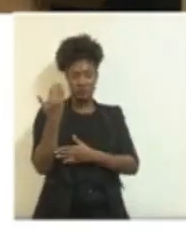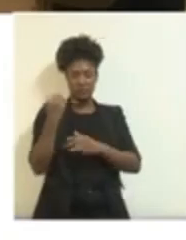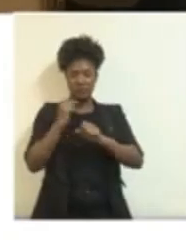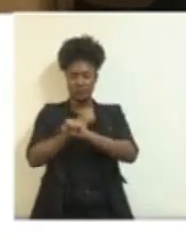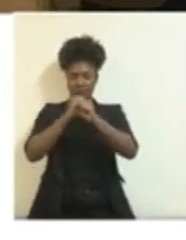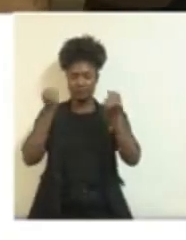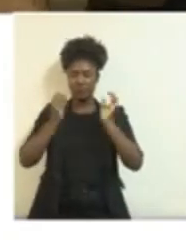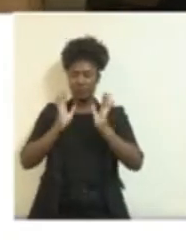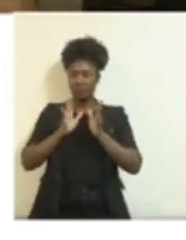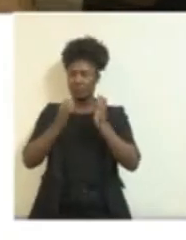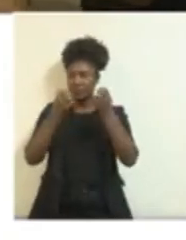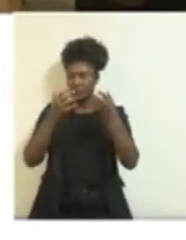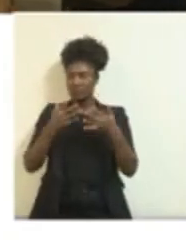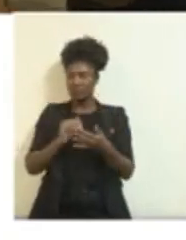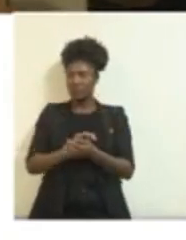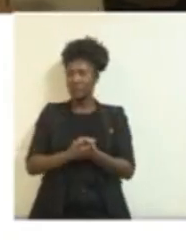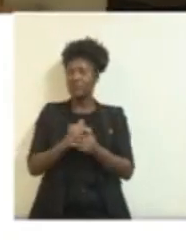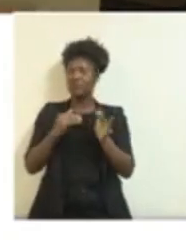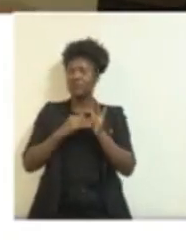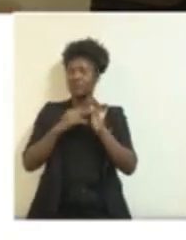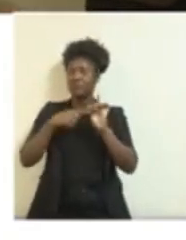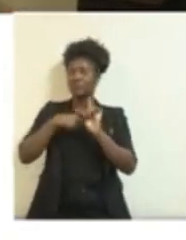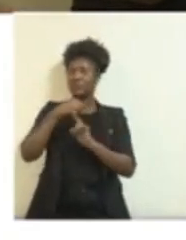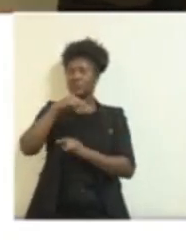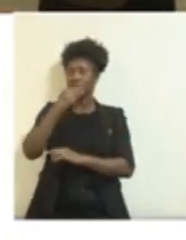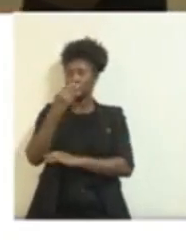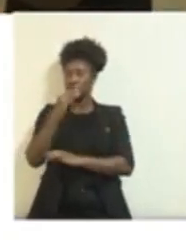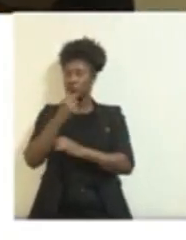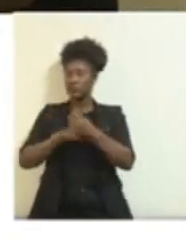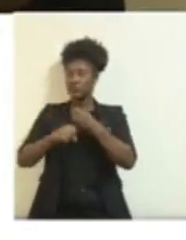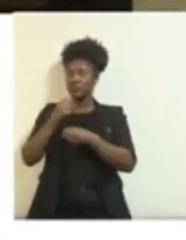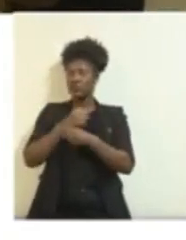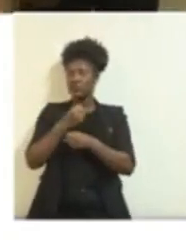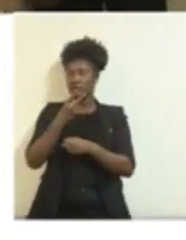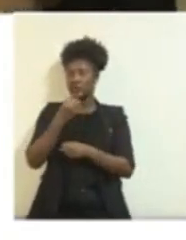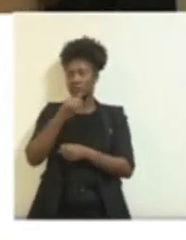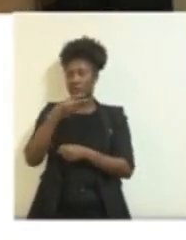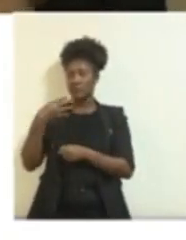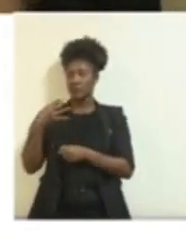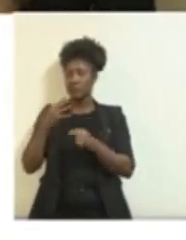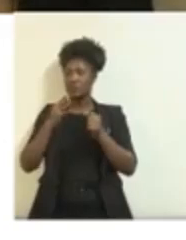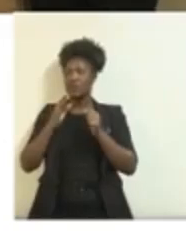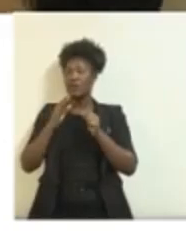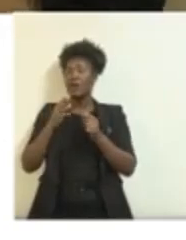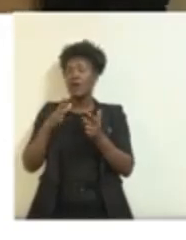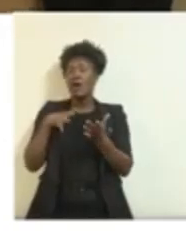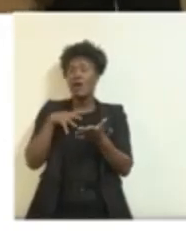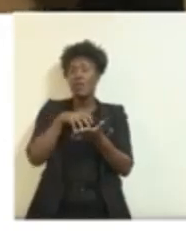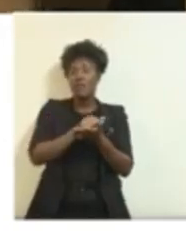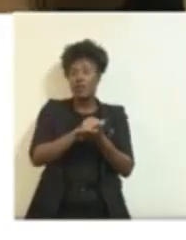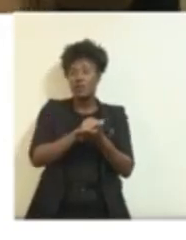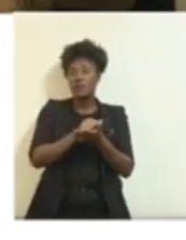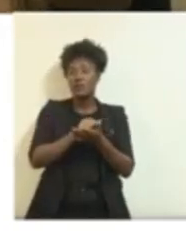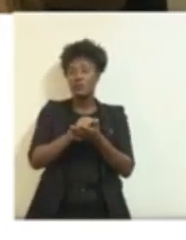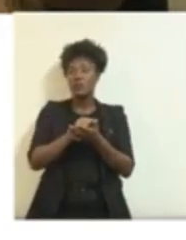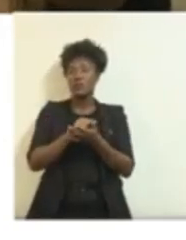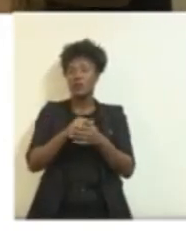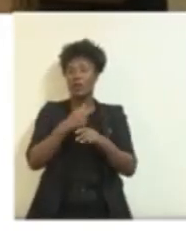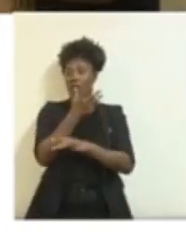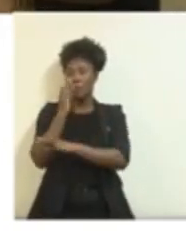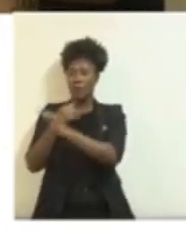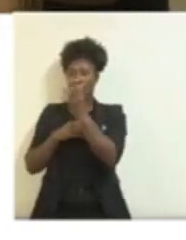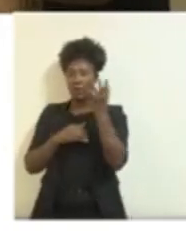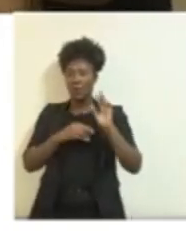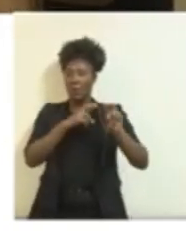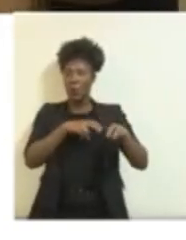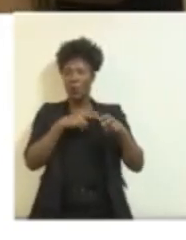A SEMA. Até março de 2004, a SEMA ainda não havia analisado sistematicamente o cadastro ambiental rural. Foi colocado hoje de manhã. Tá?